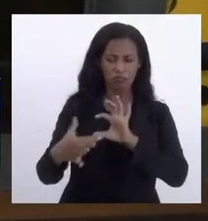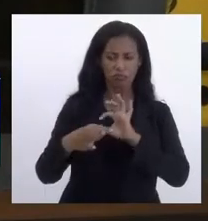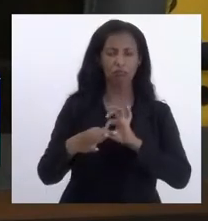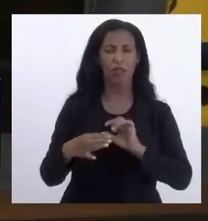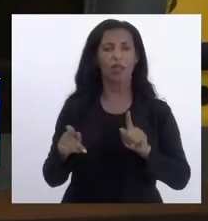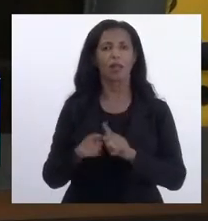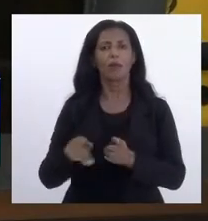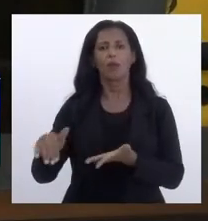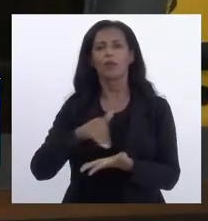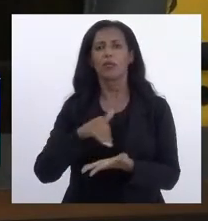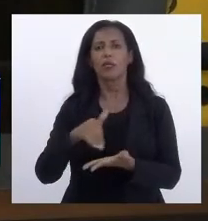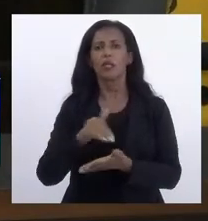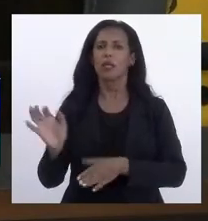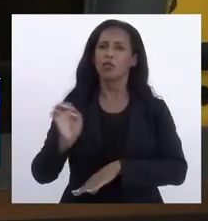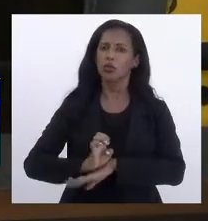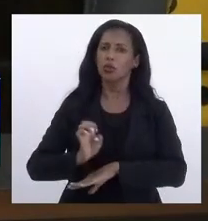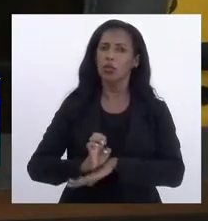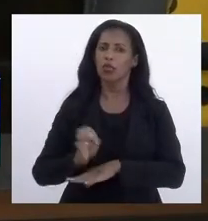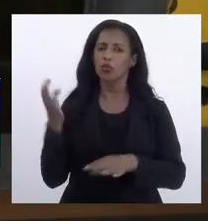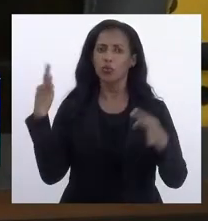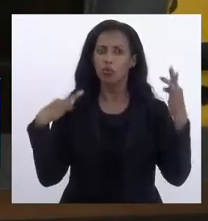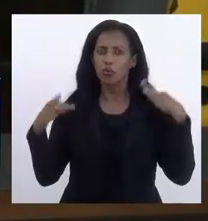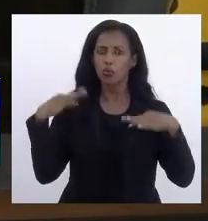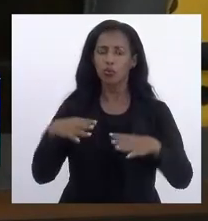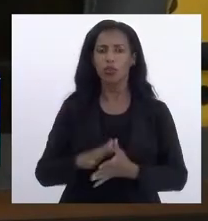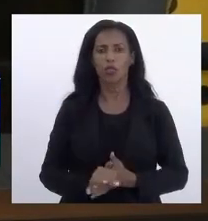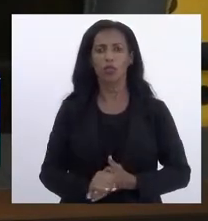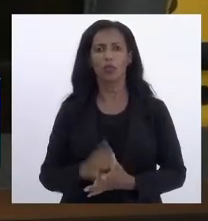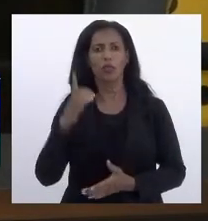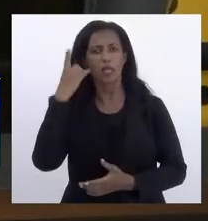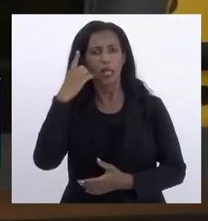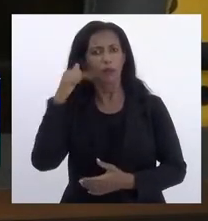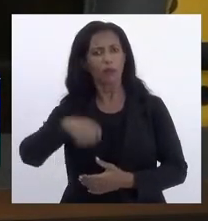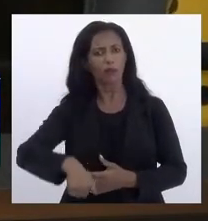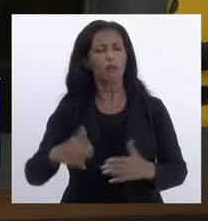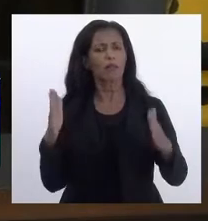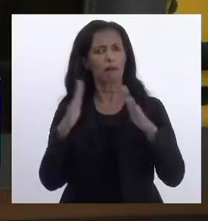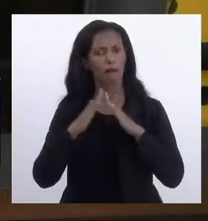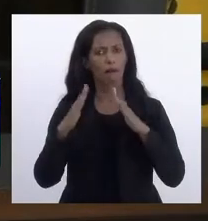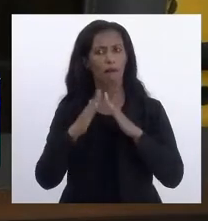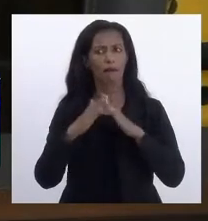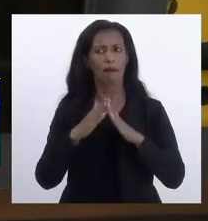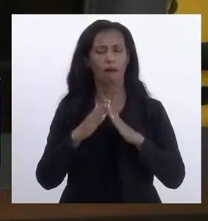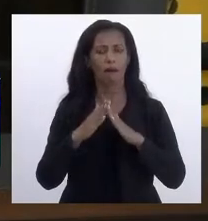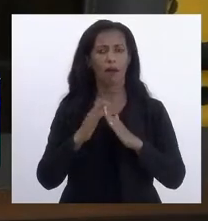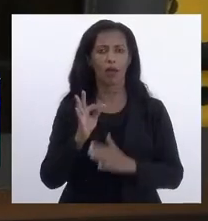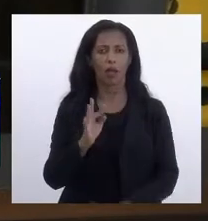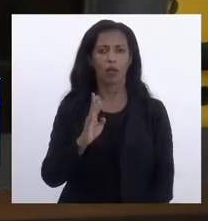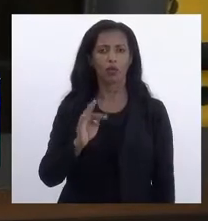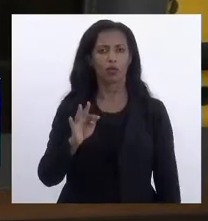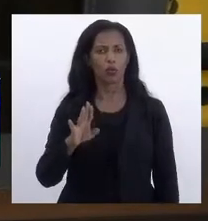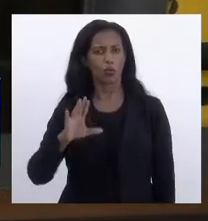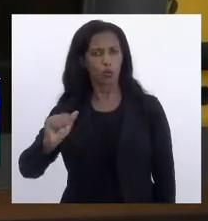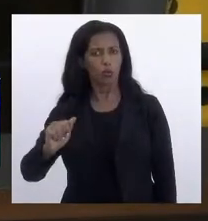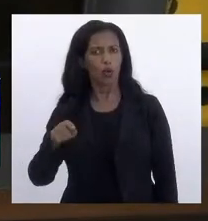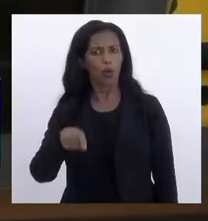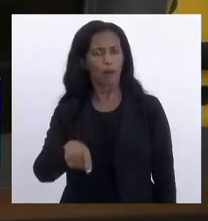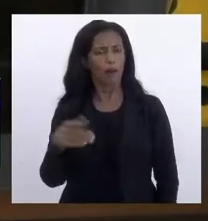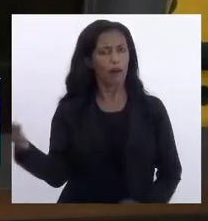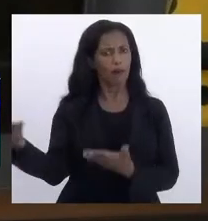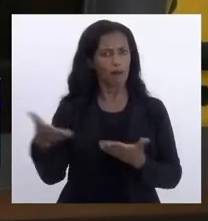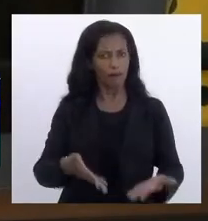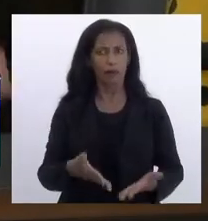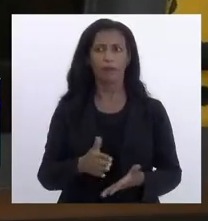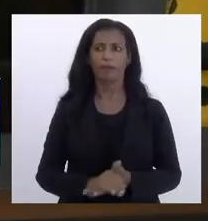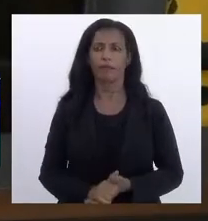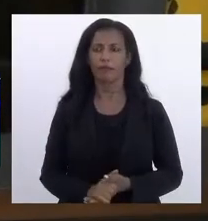o secretário estadual de turismo, que é deputado dessa casa, deputado Tutuca, para essa defesa, para que a